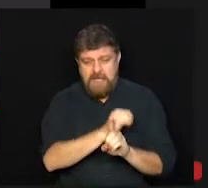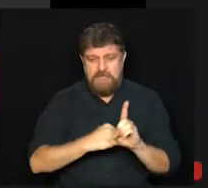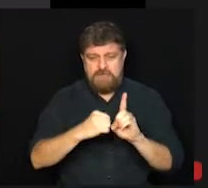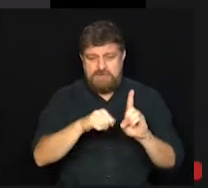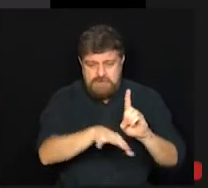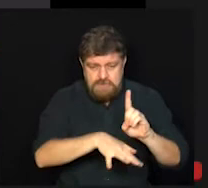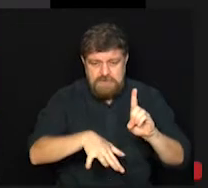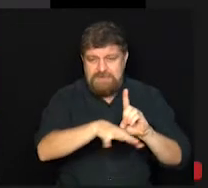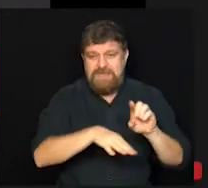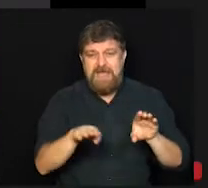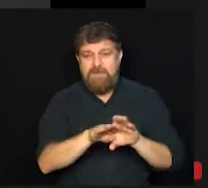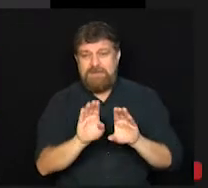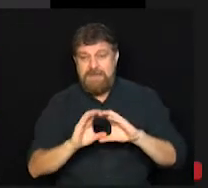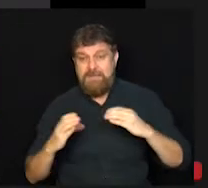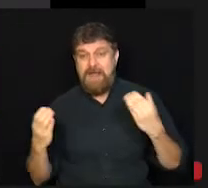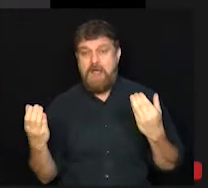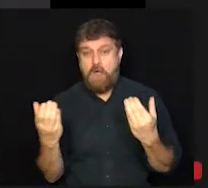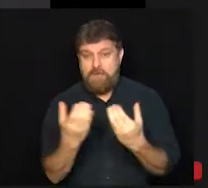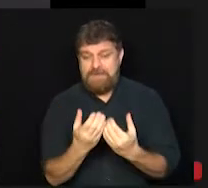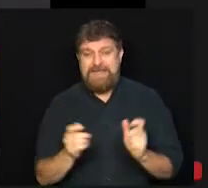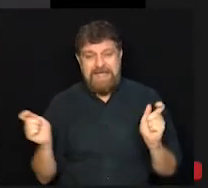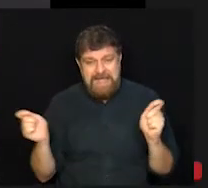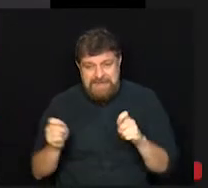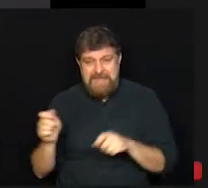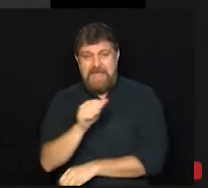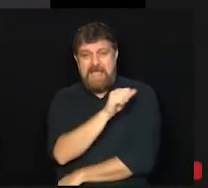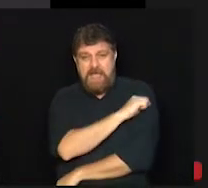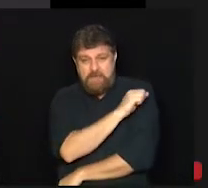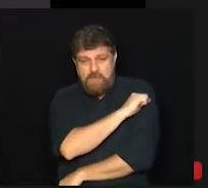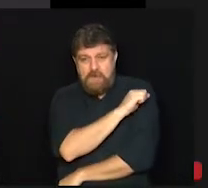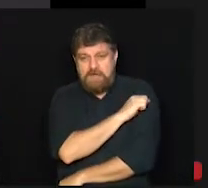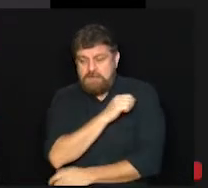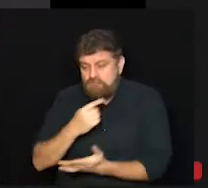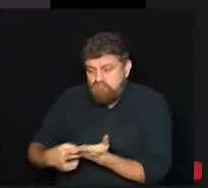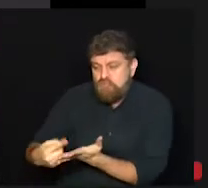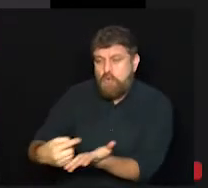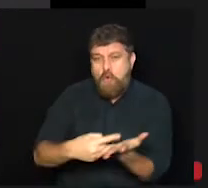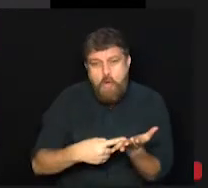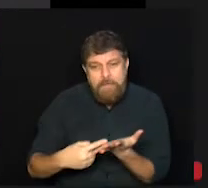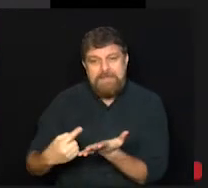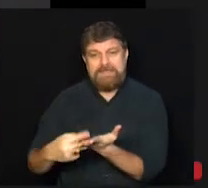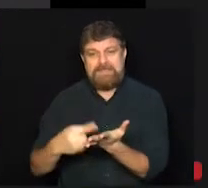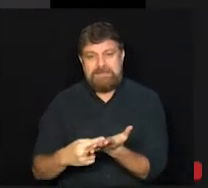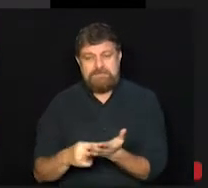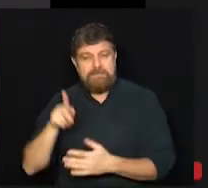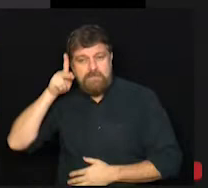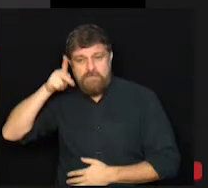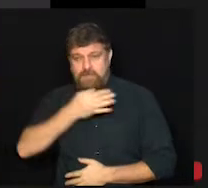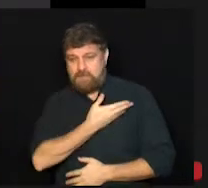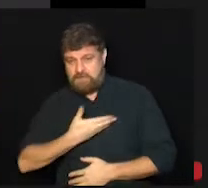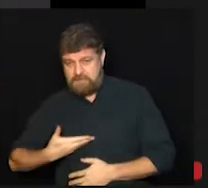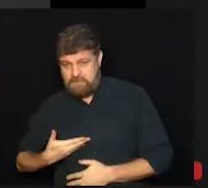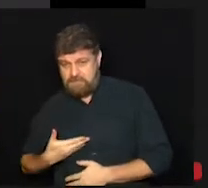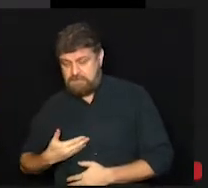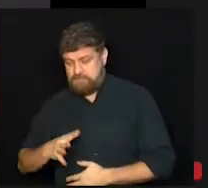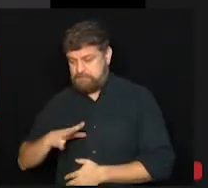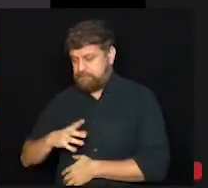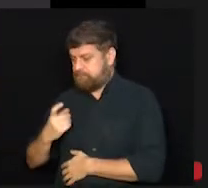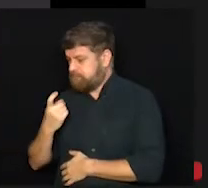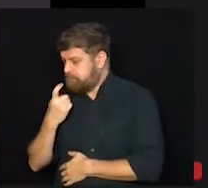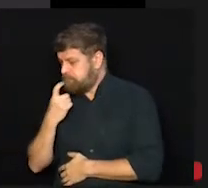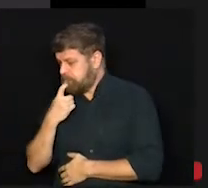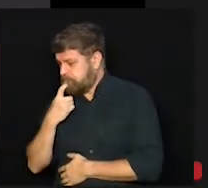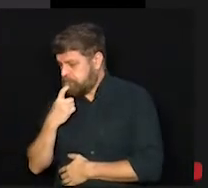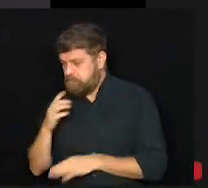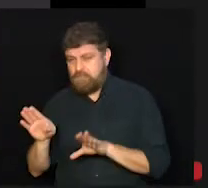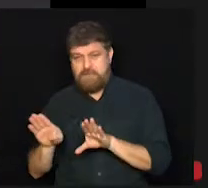de extensão para a comunidade, então é possível fazer bons acordos entre as políticas públicas do município